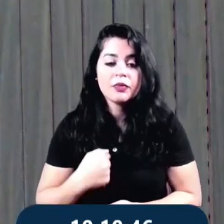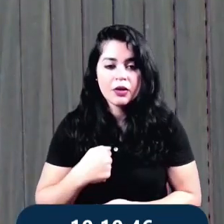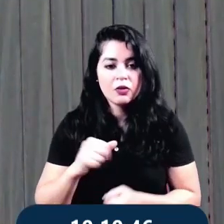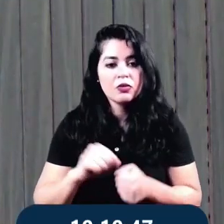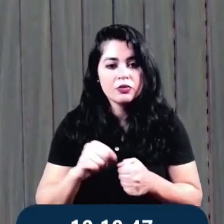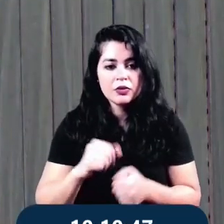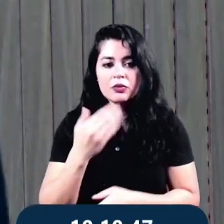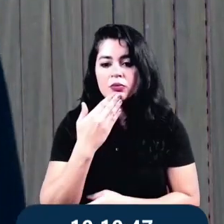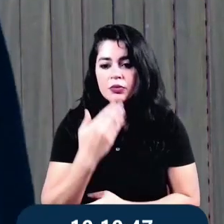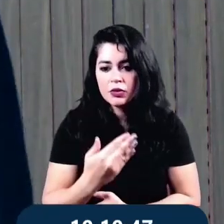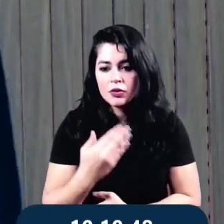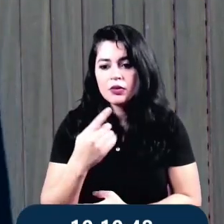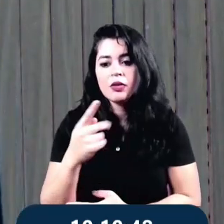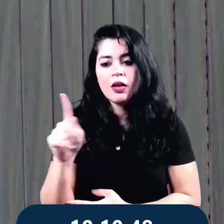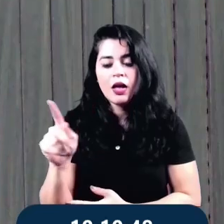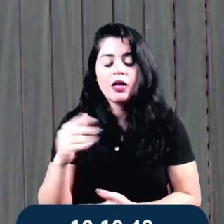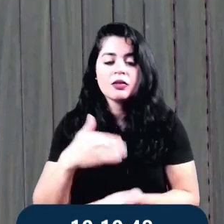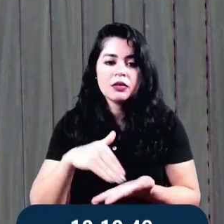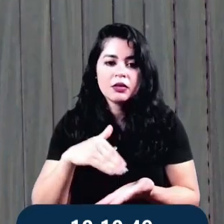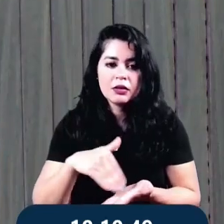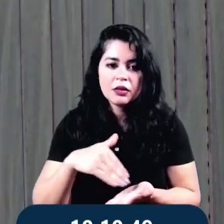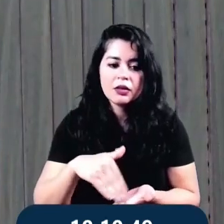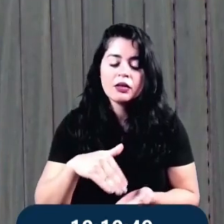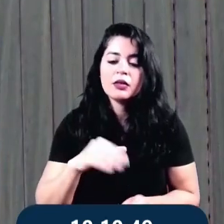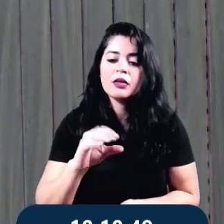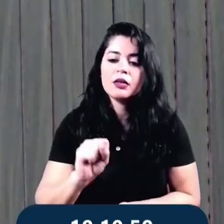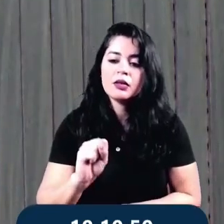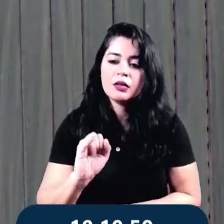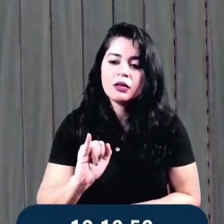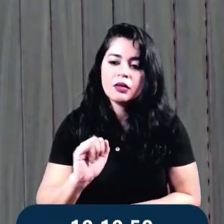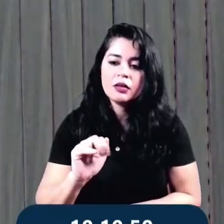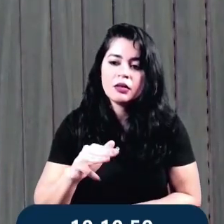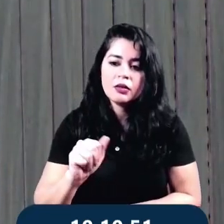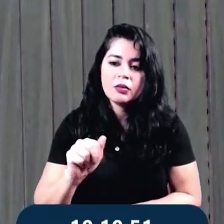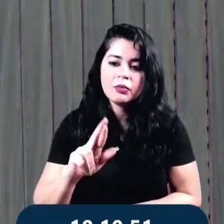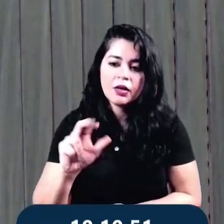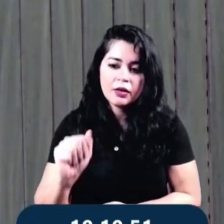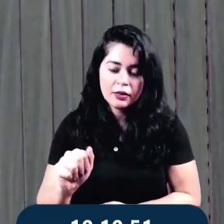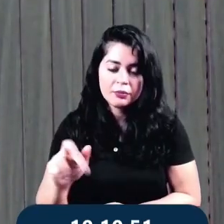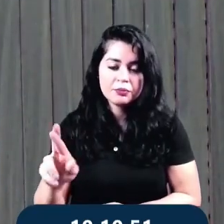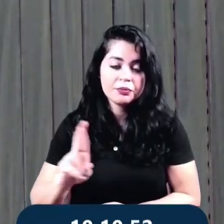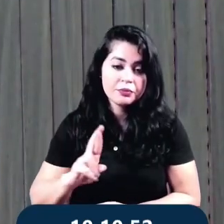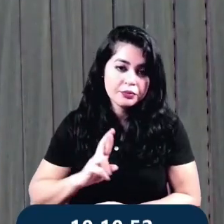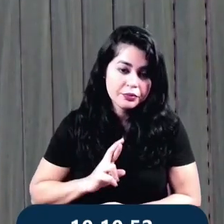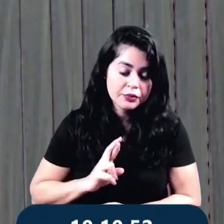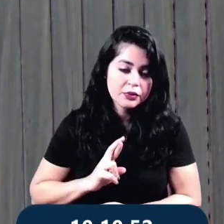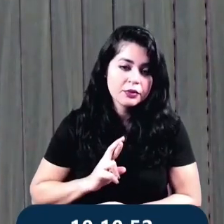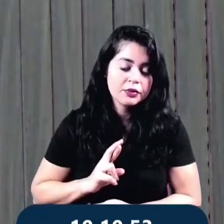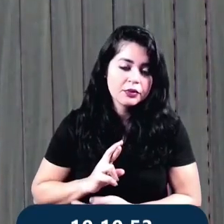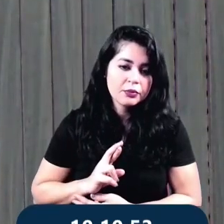de Desenvolvimento, sobre a destinação do prédio da estação.